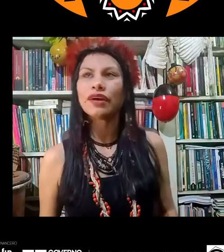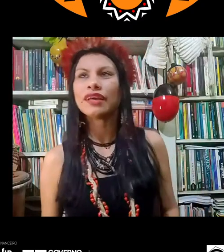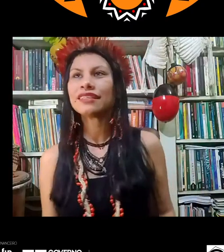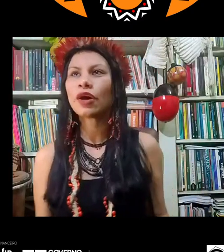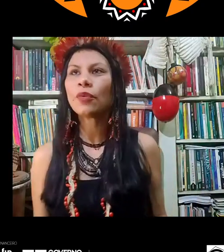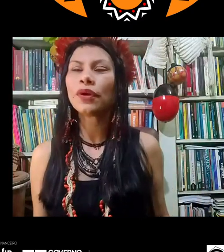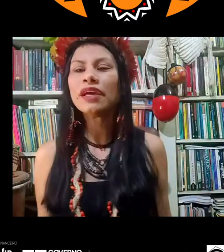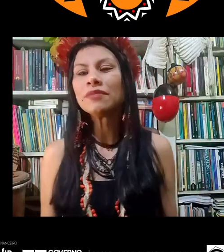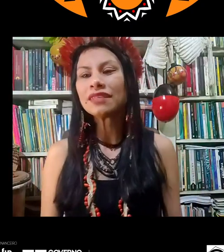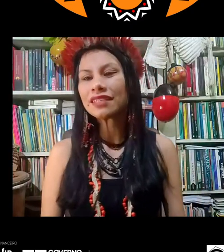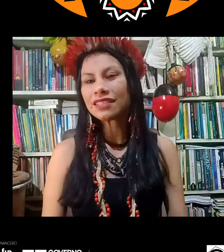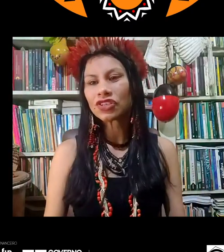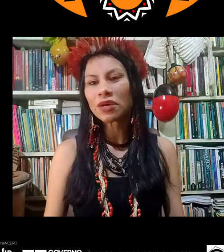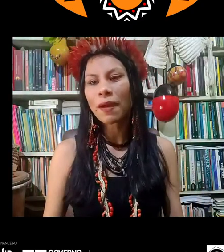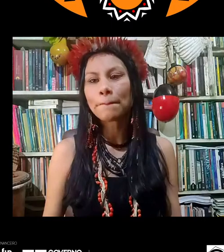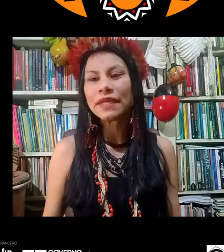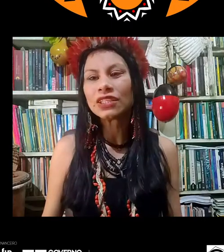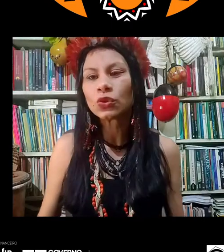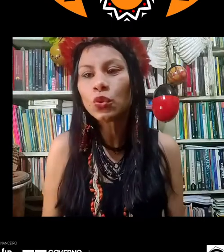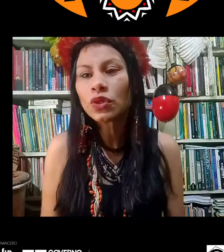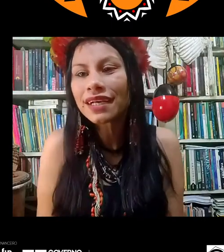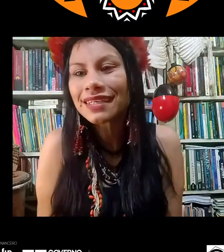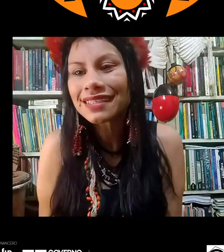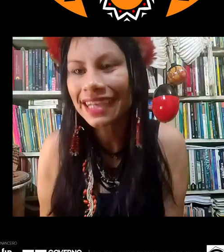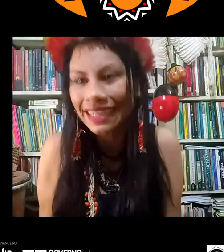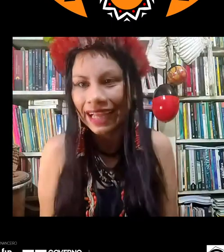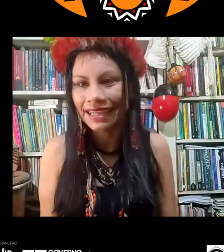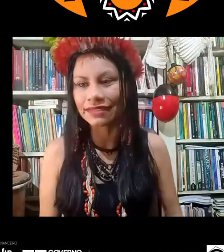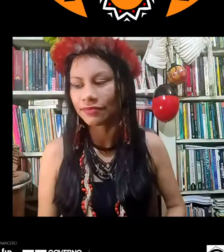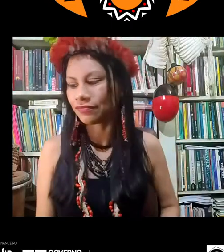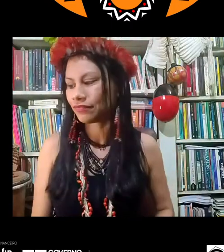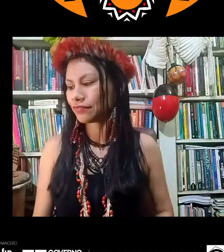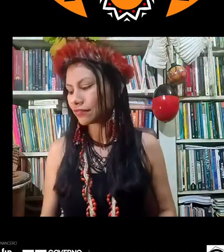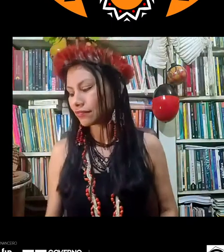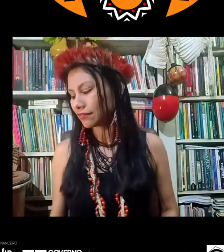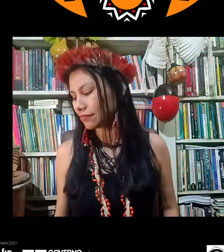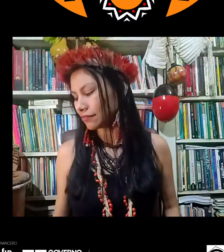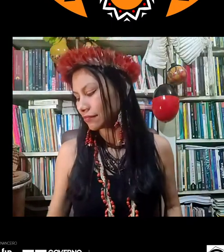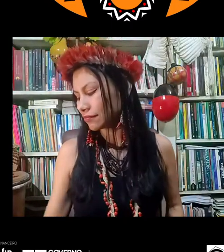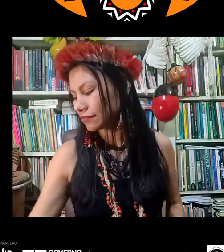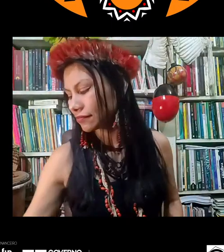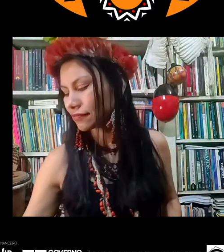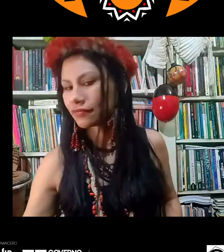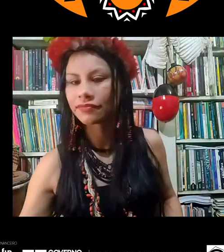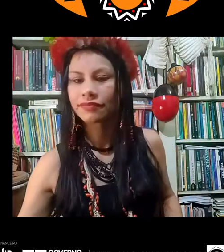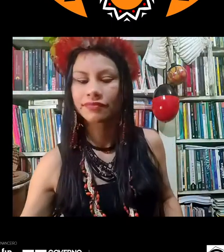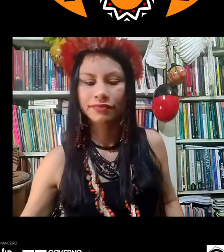eu vou recitar um poema que se chama Pintura Sagrada.